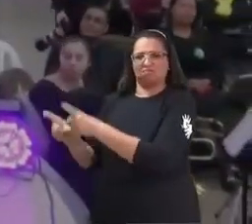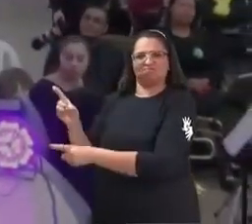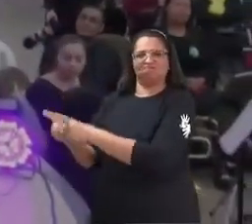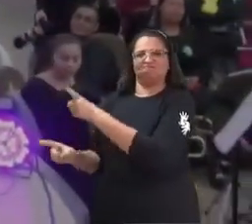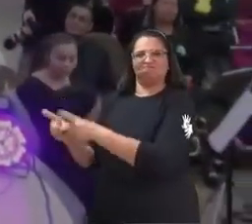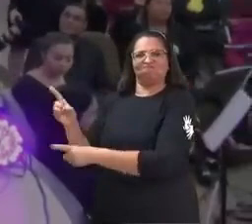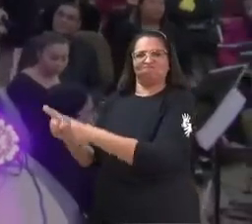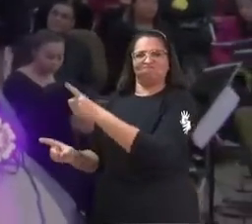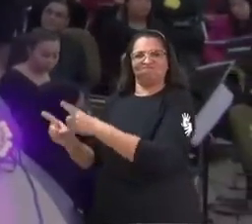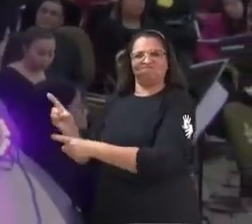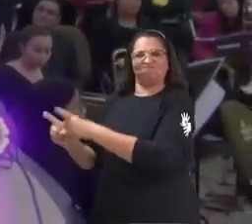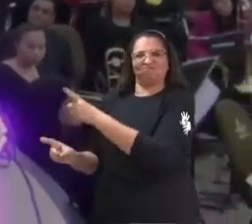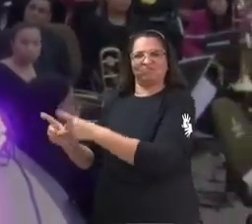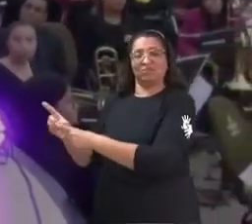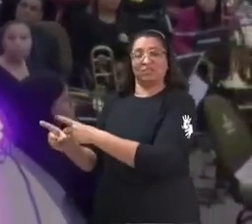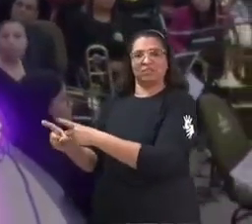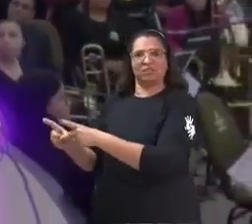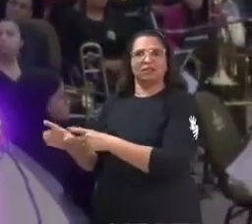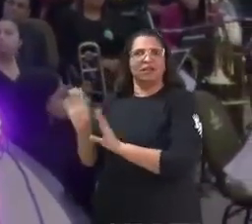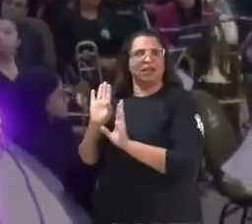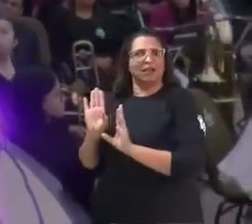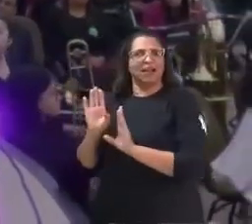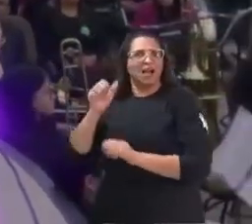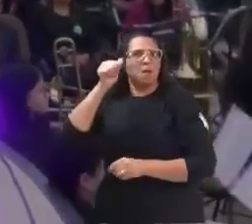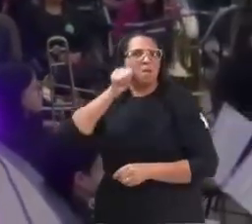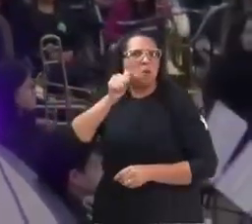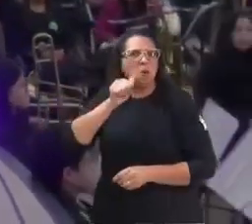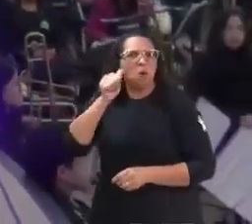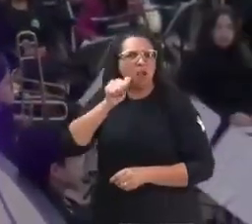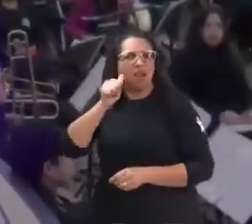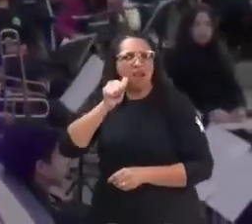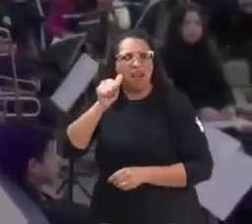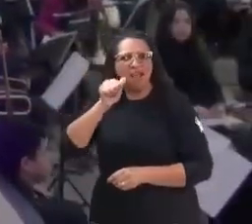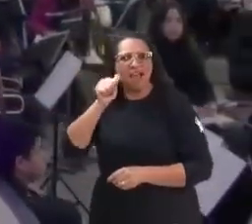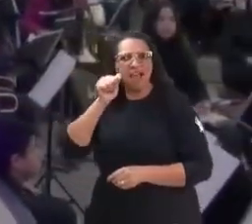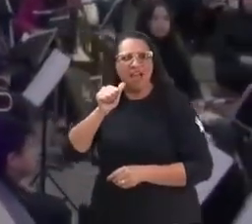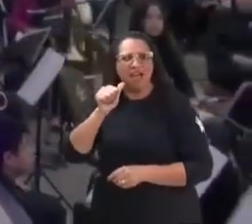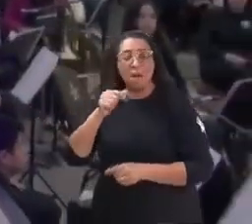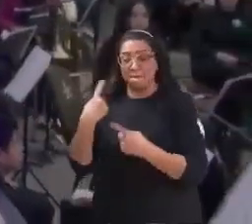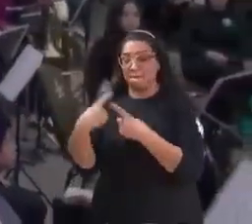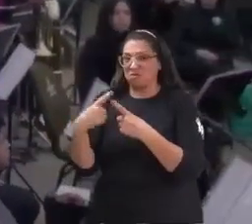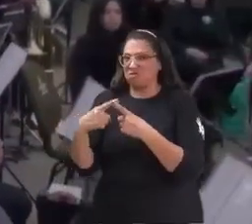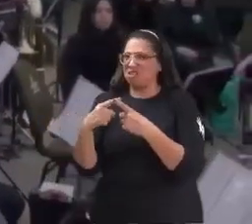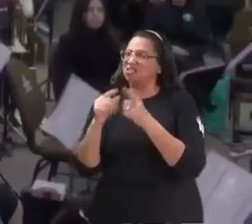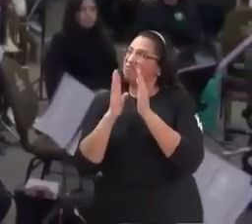supera a força de um exército. A oração de um circo de oração